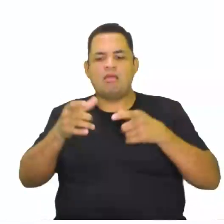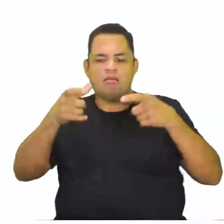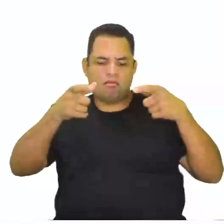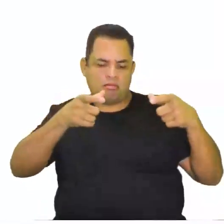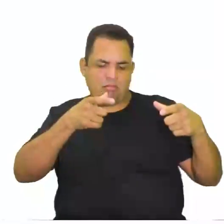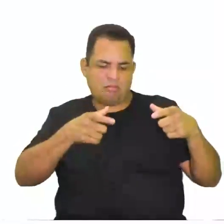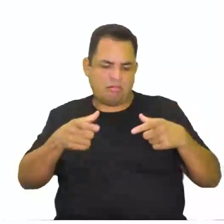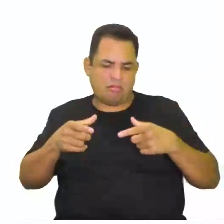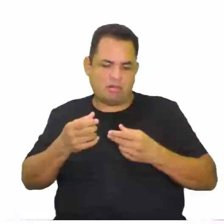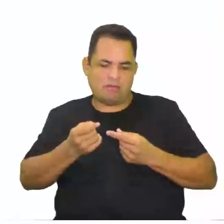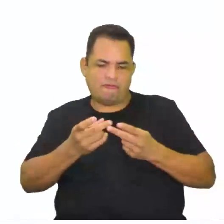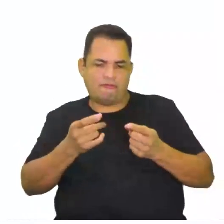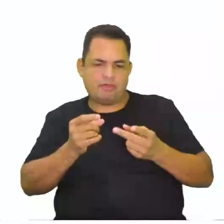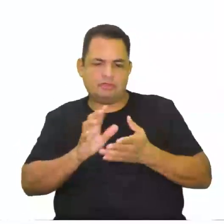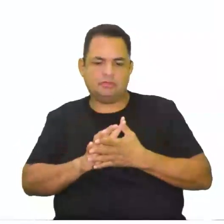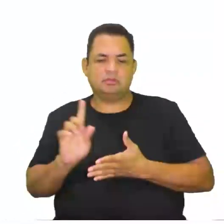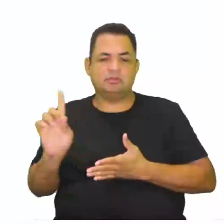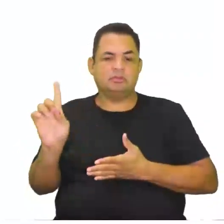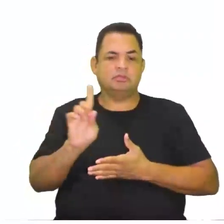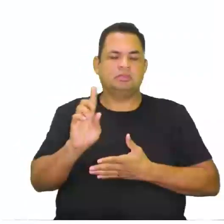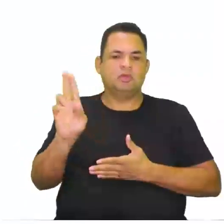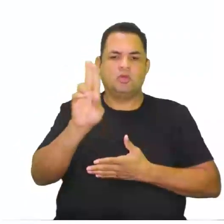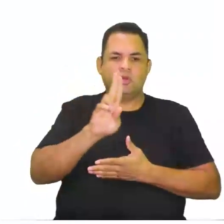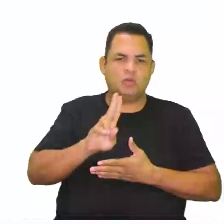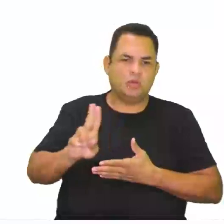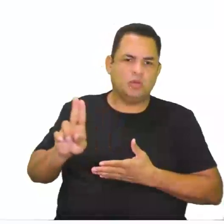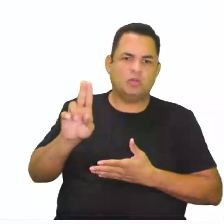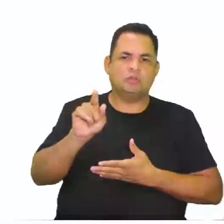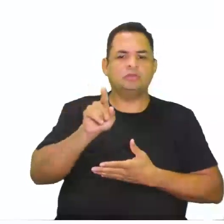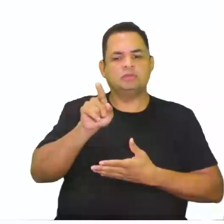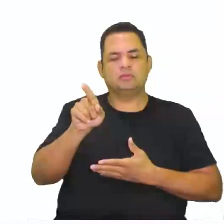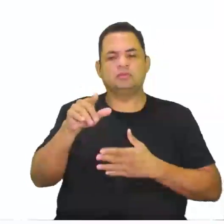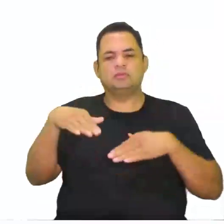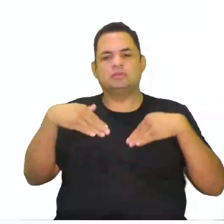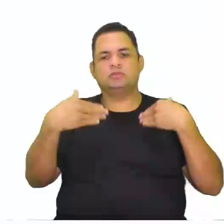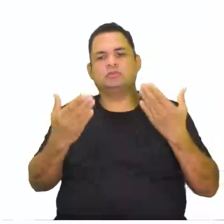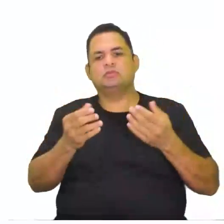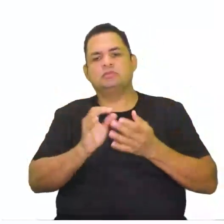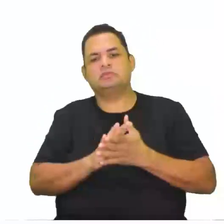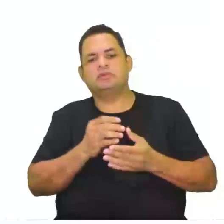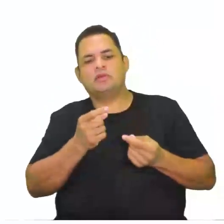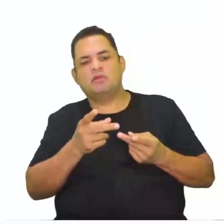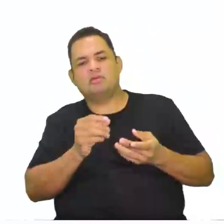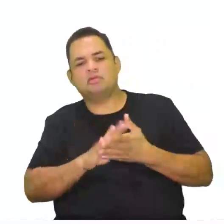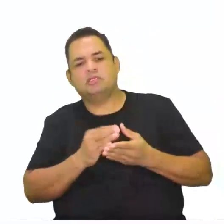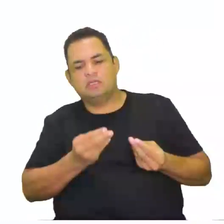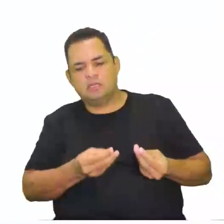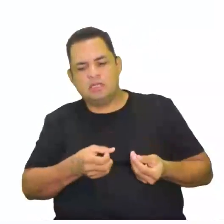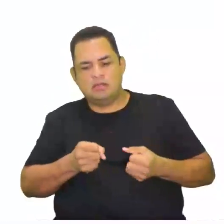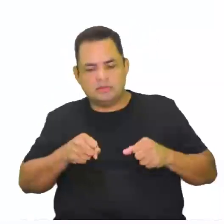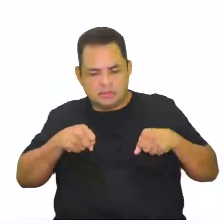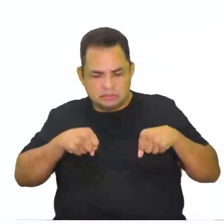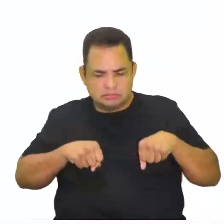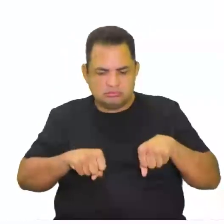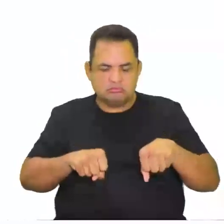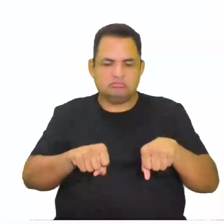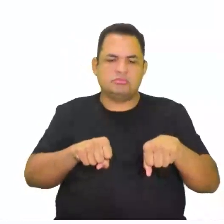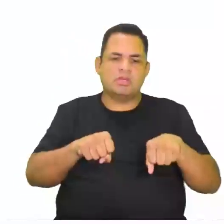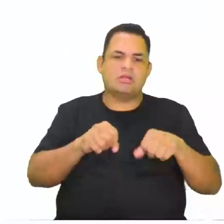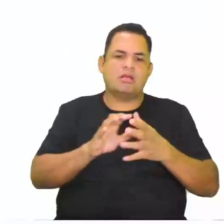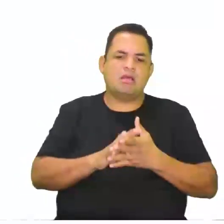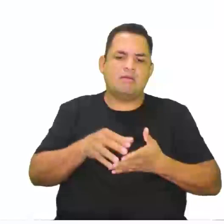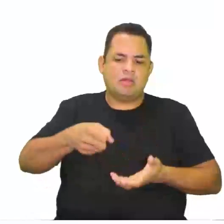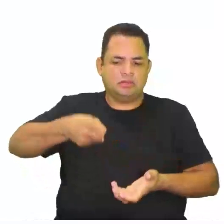fazem o uso de sacolas plásticas, aonde você, quando vai fazer compra, ou você já leva seu carrinho, a sua